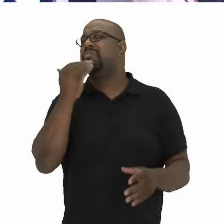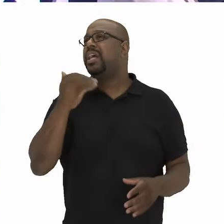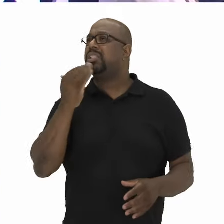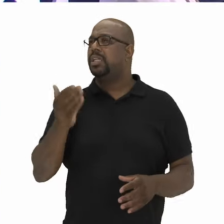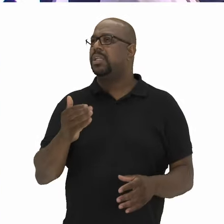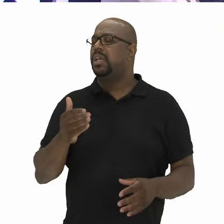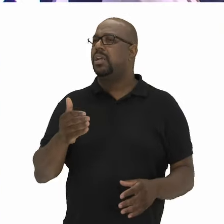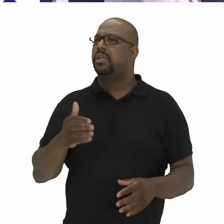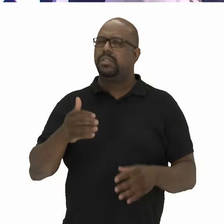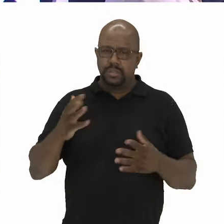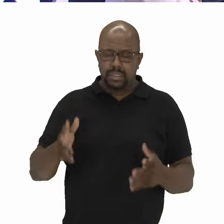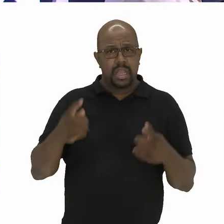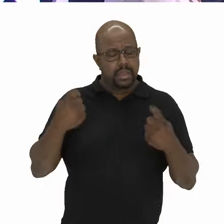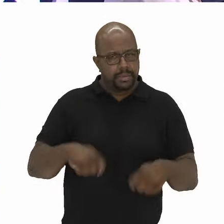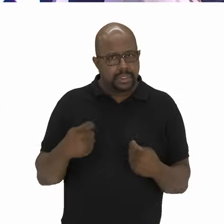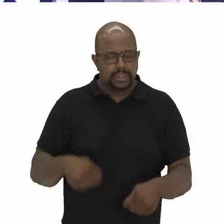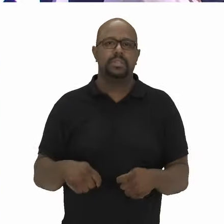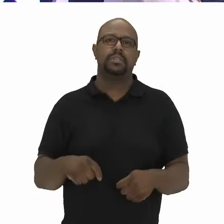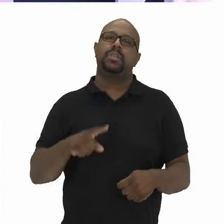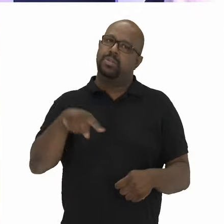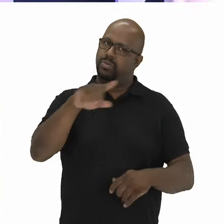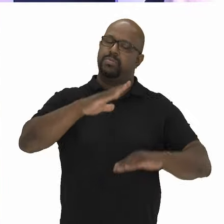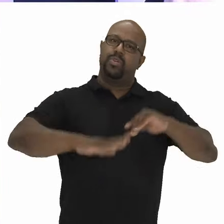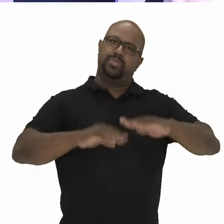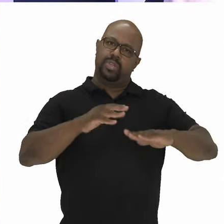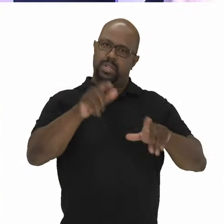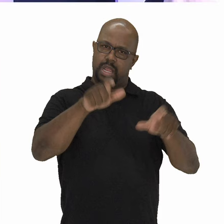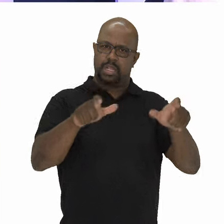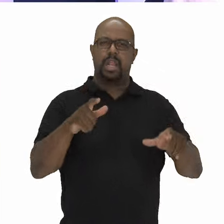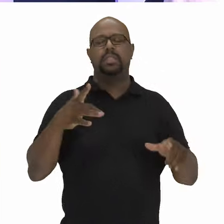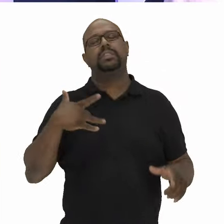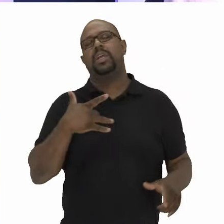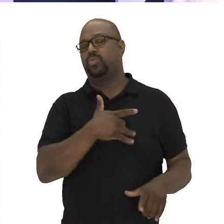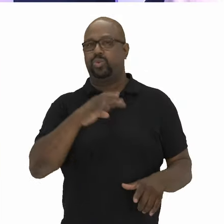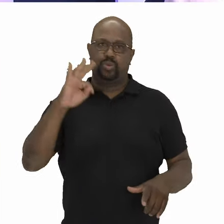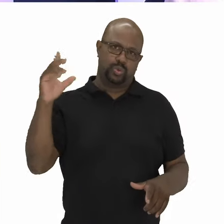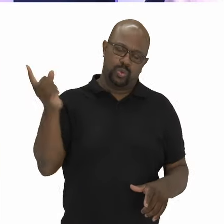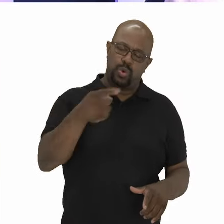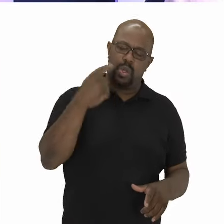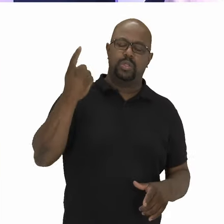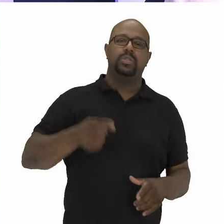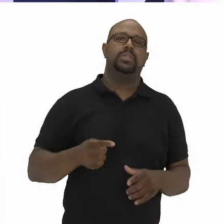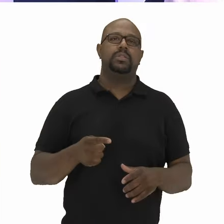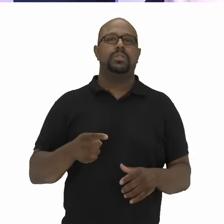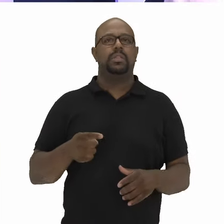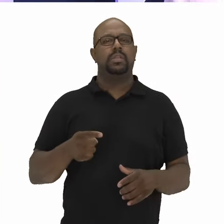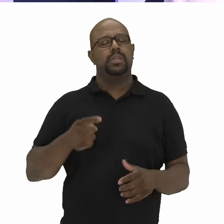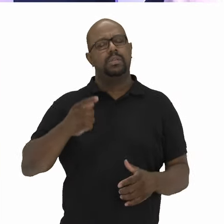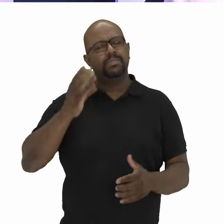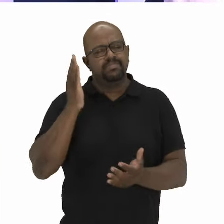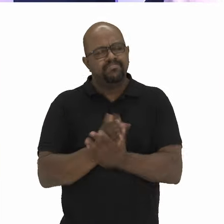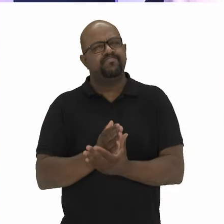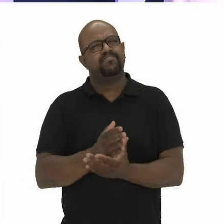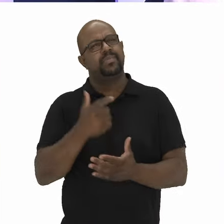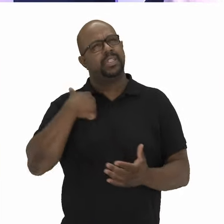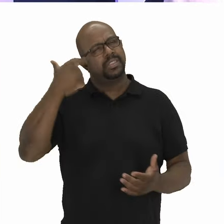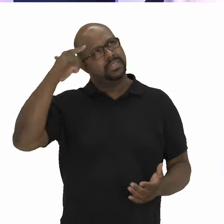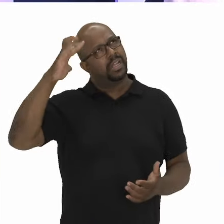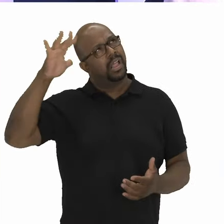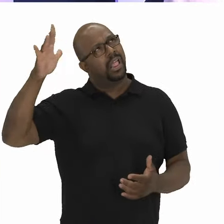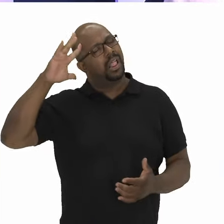mexer o qu não vai adiantar então é preciso que os profissionais de saúde todos eh se desapeguem